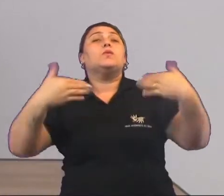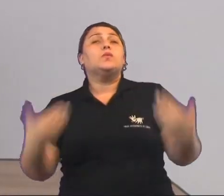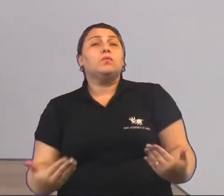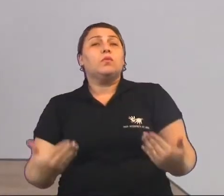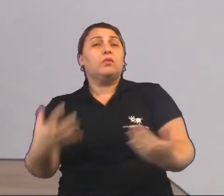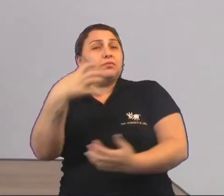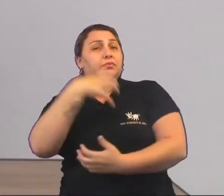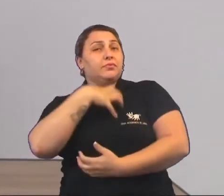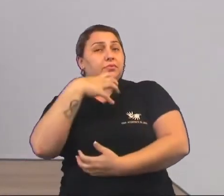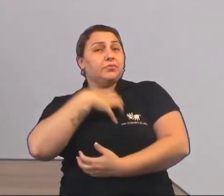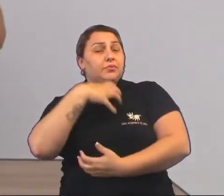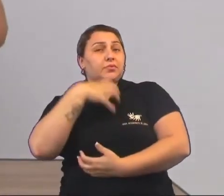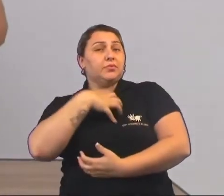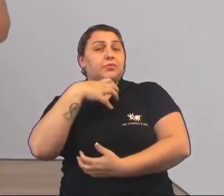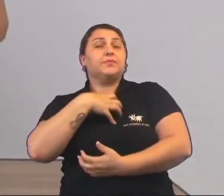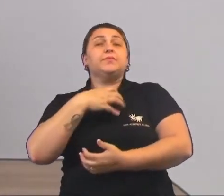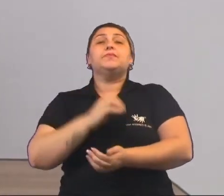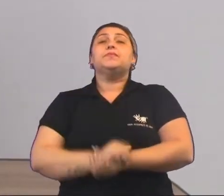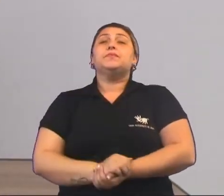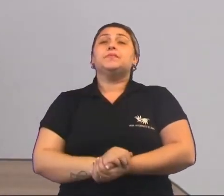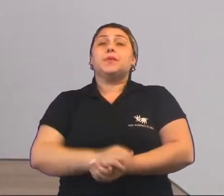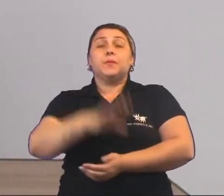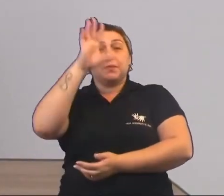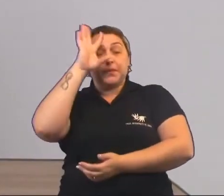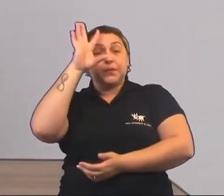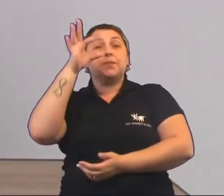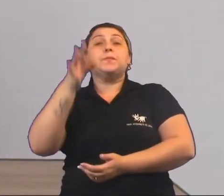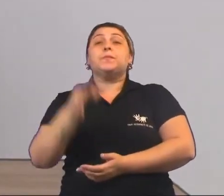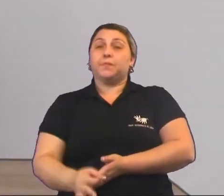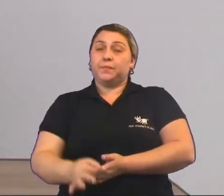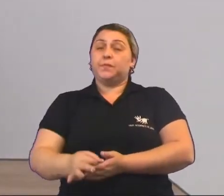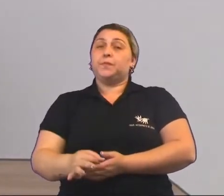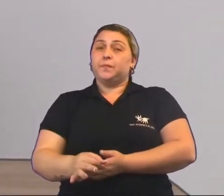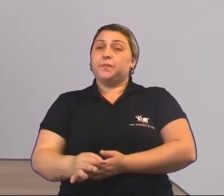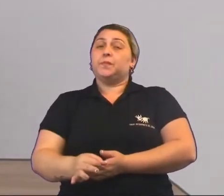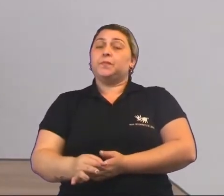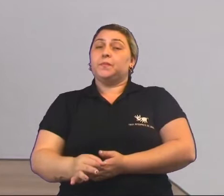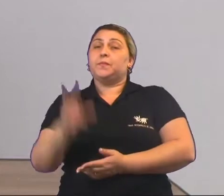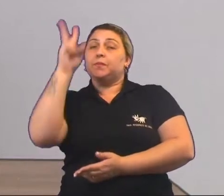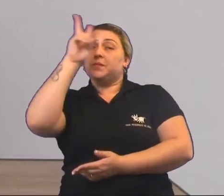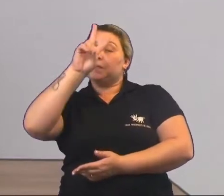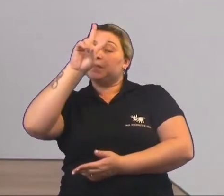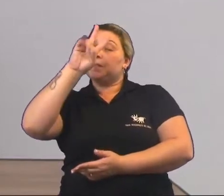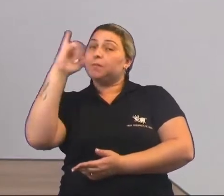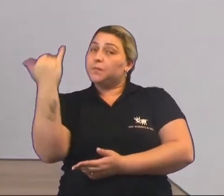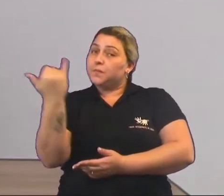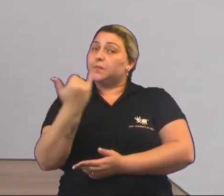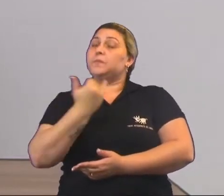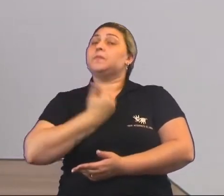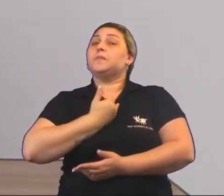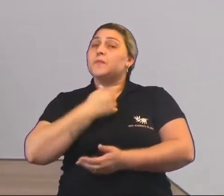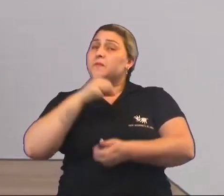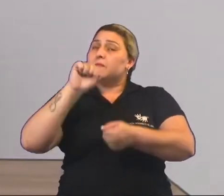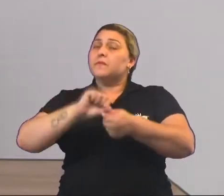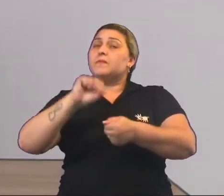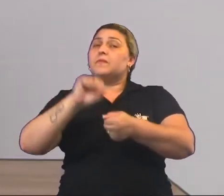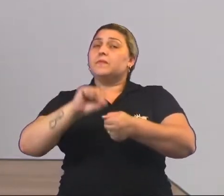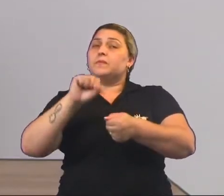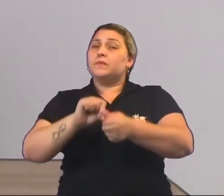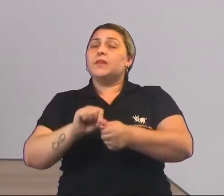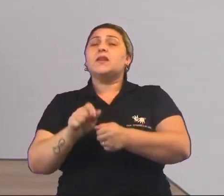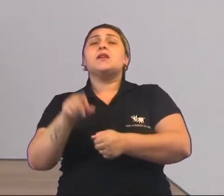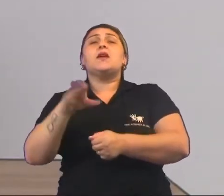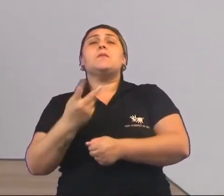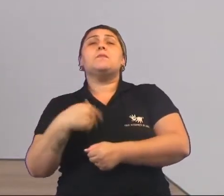a forma, então, que eles decidiram, né, que a história nos fala, que eles decidiram fazer, realizar,